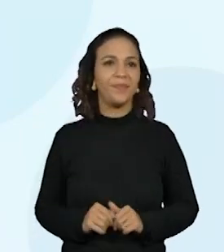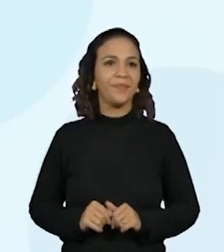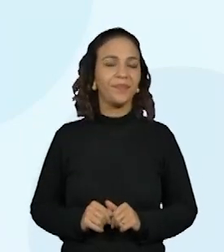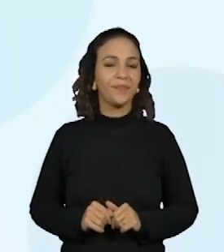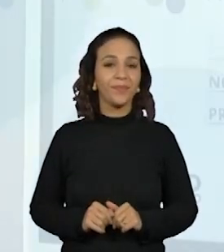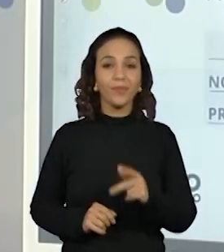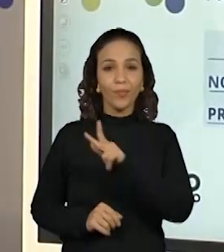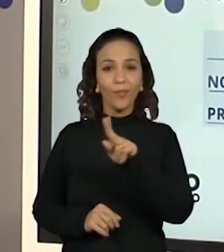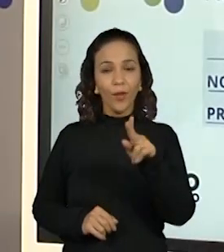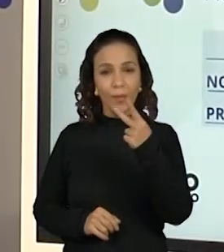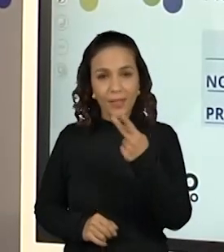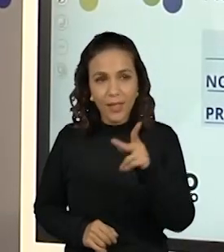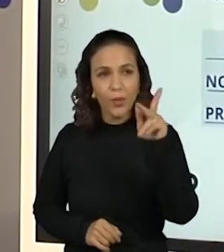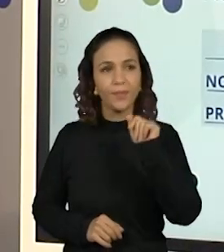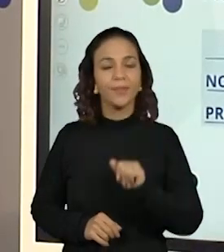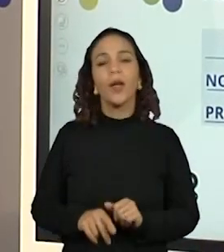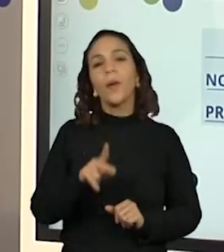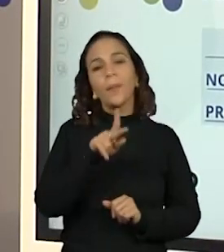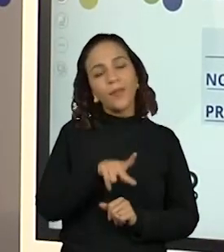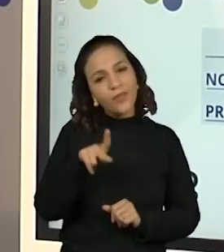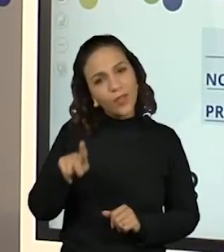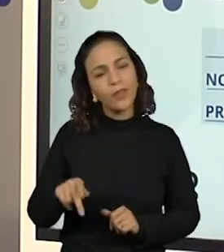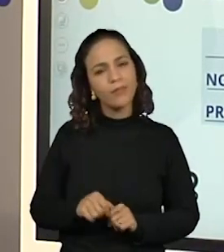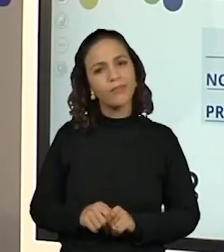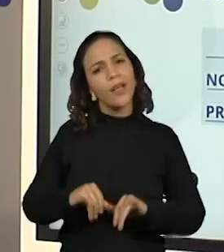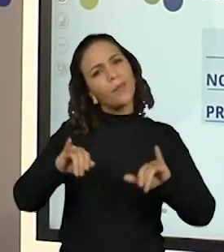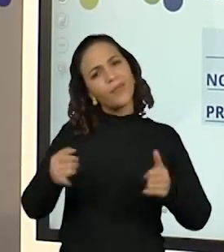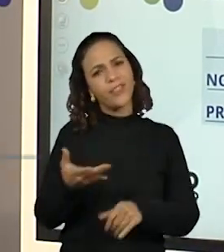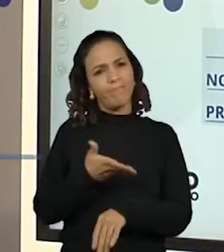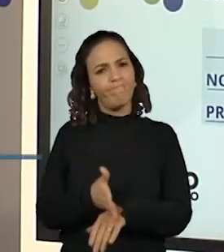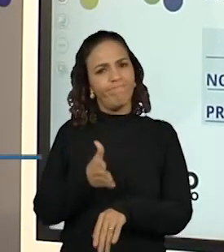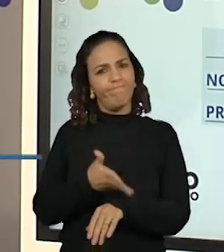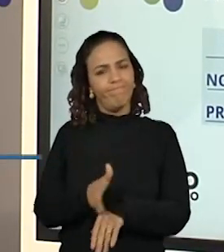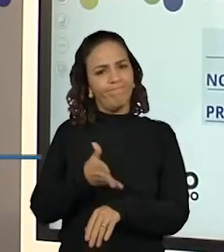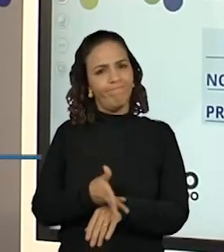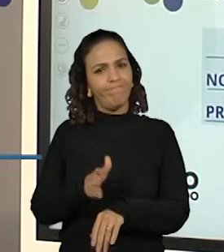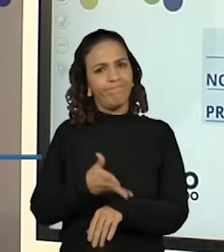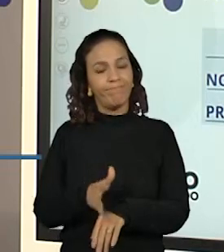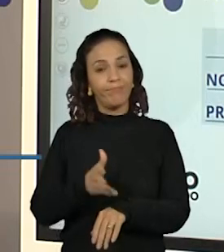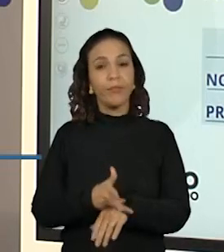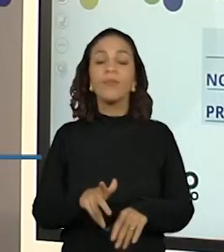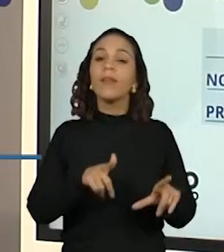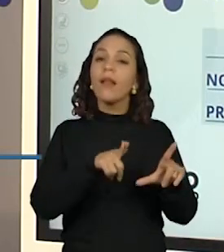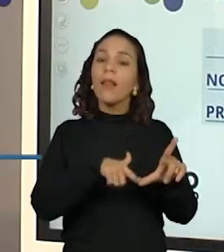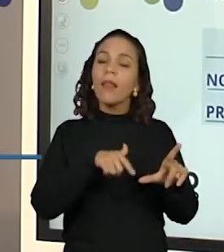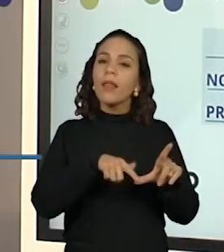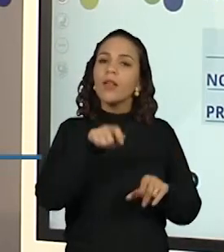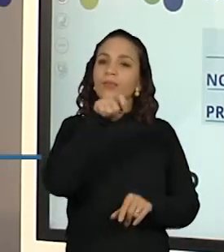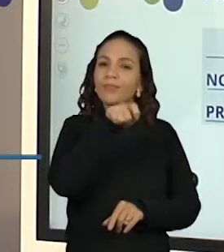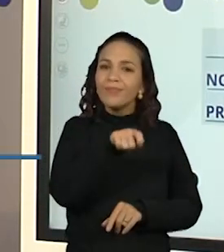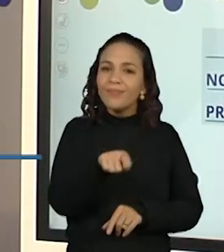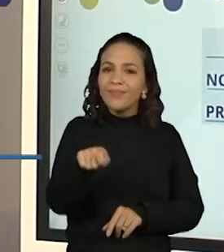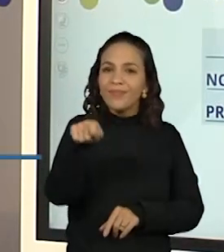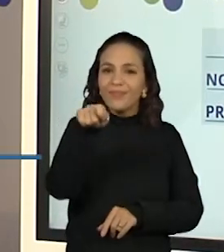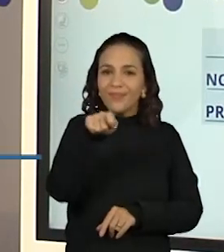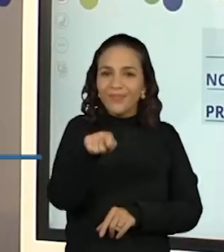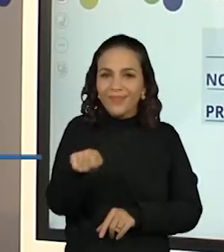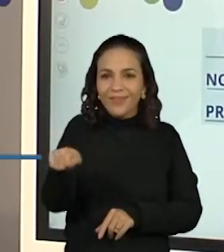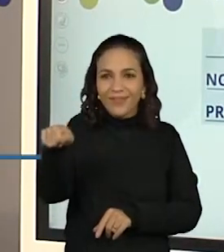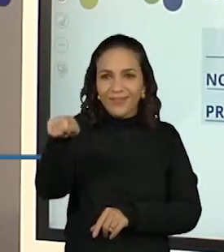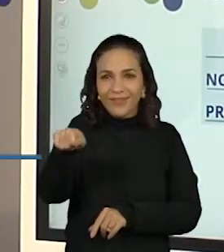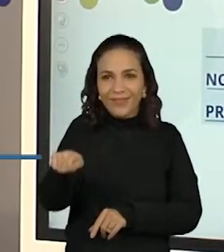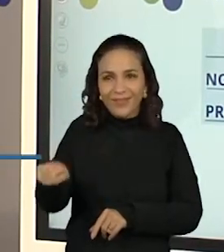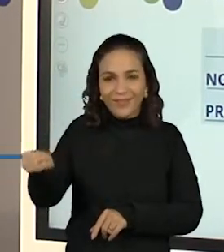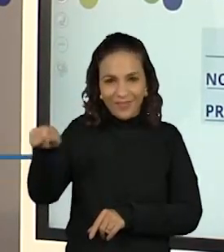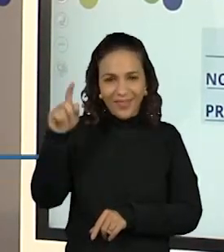o seu nome, o nome da sua professora. Treine a letra cursiva, experimente fazer a letra cursiva,